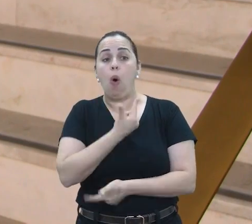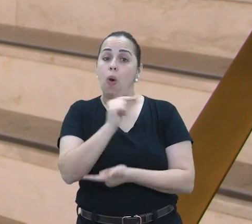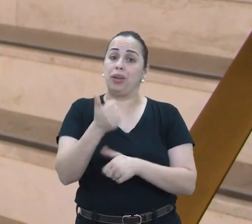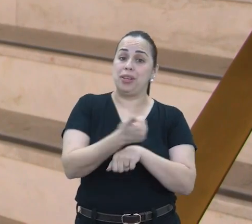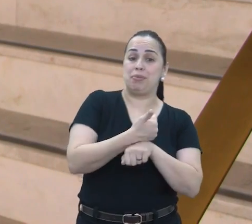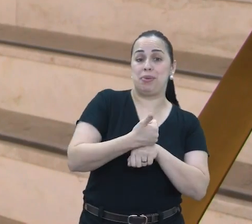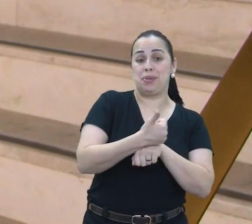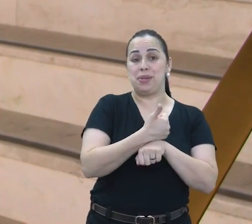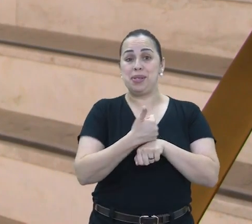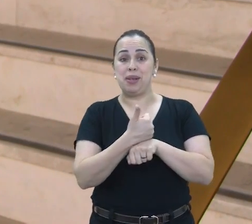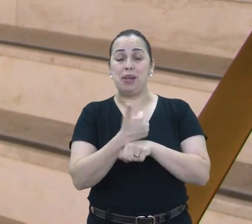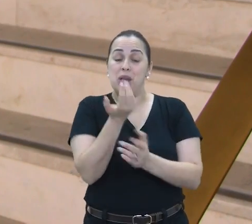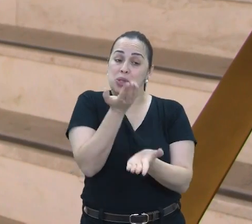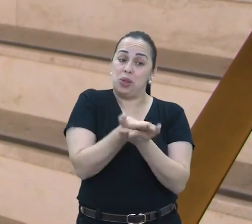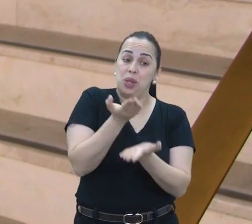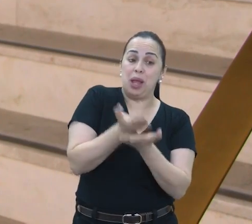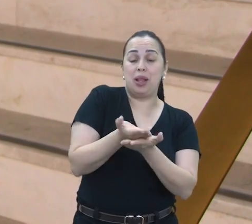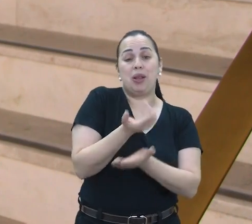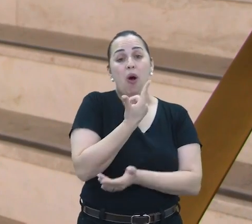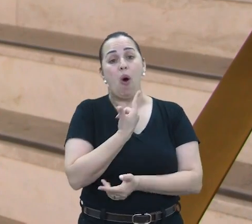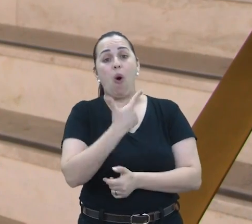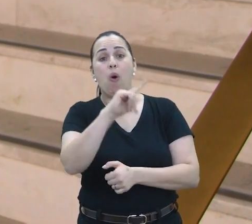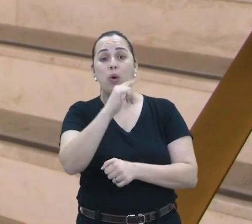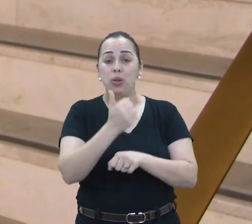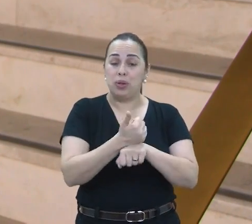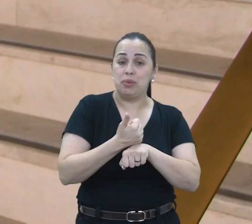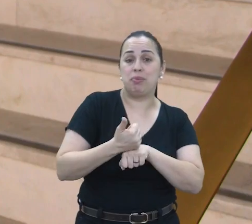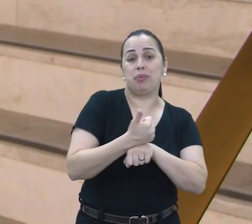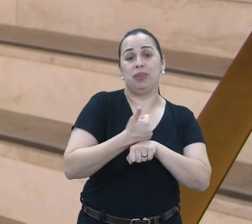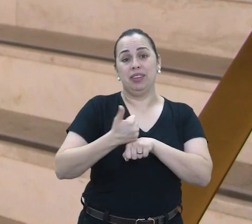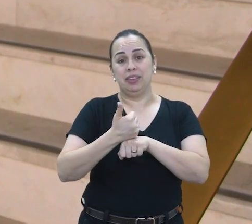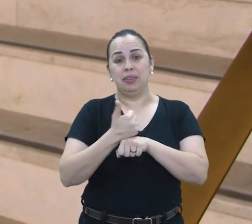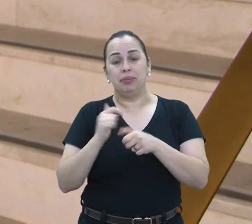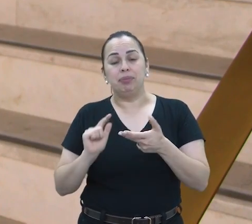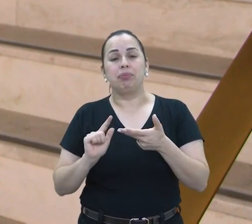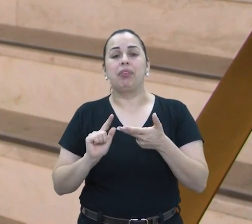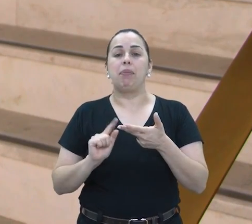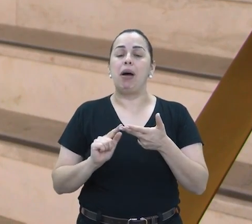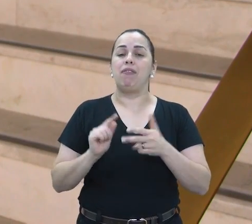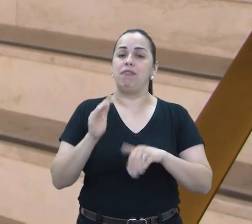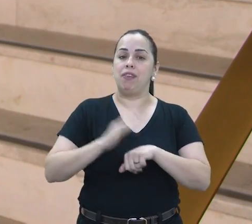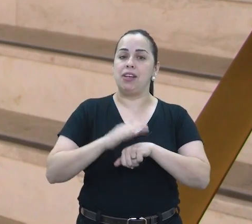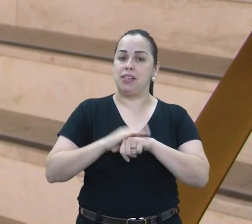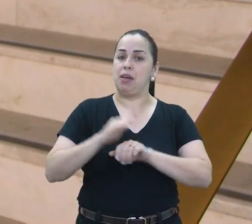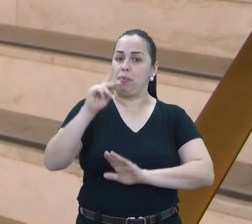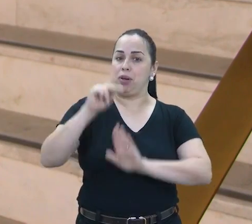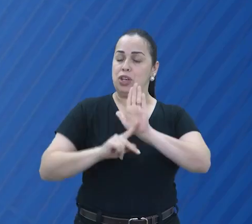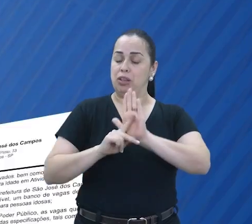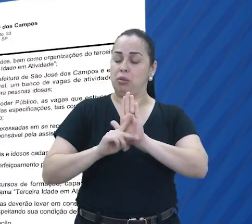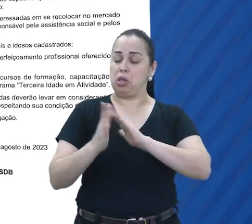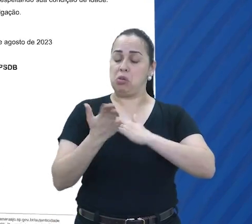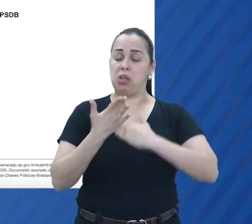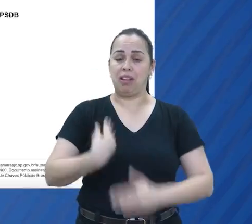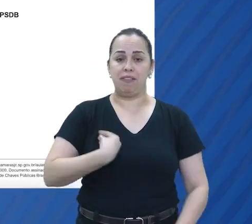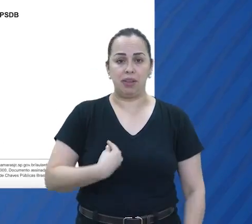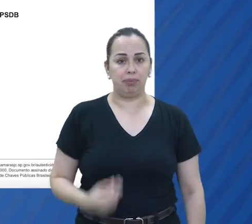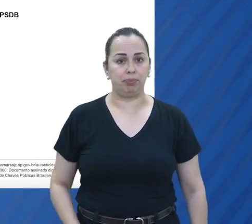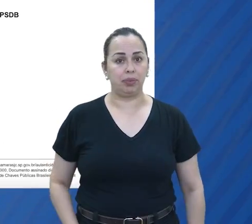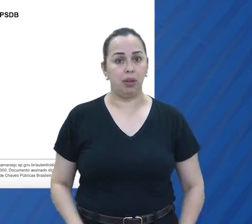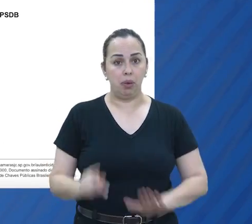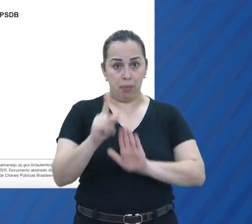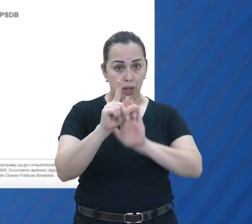né, se preparando com outros conhecimentos para a realização de projetos de vida. De acordo